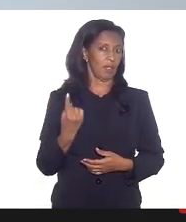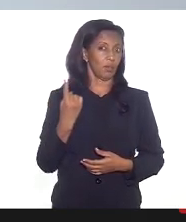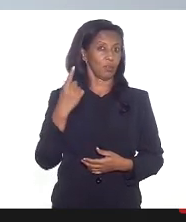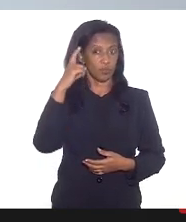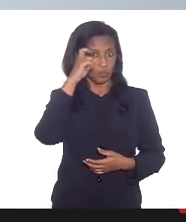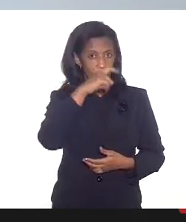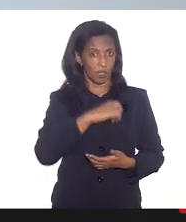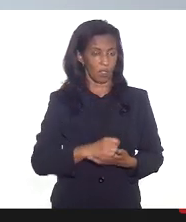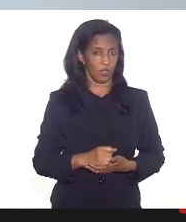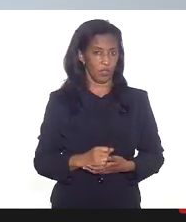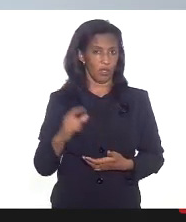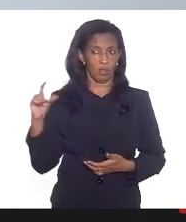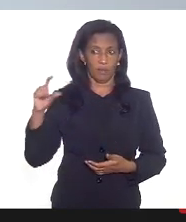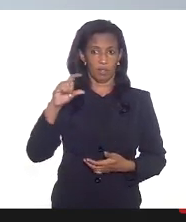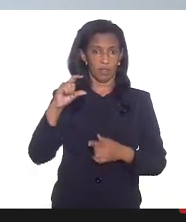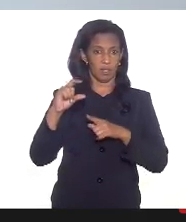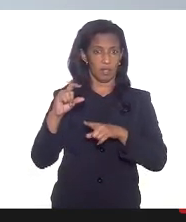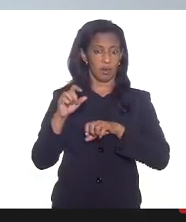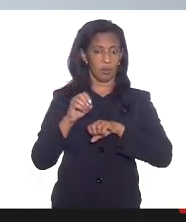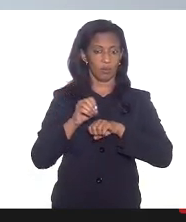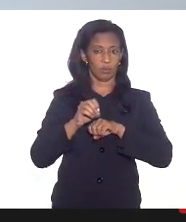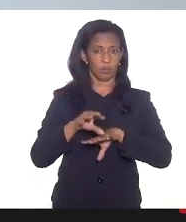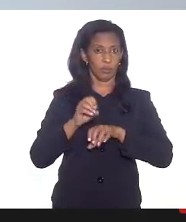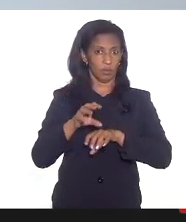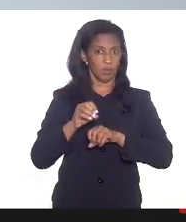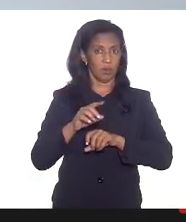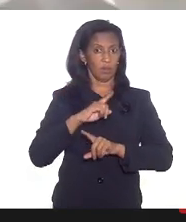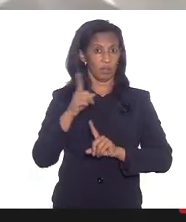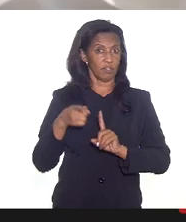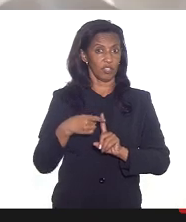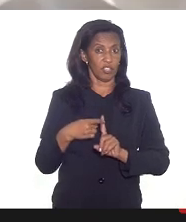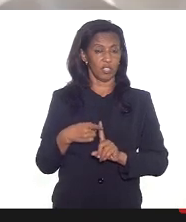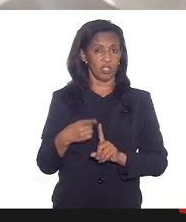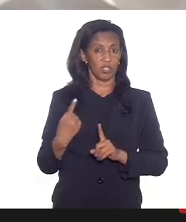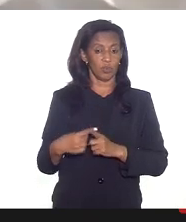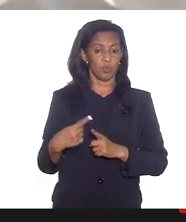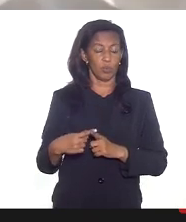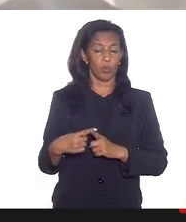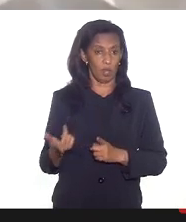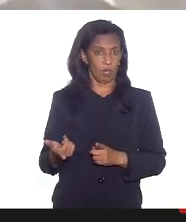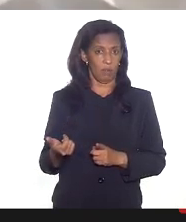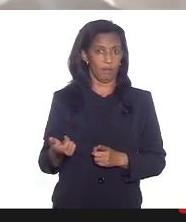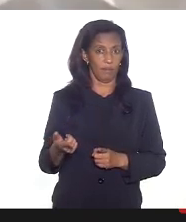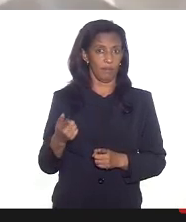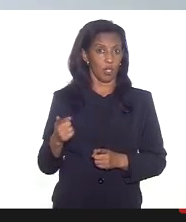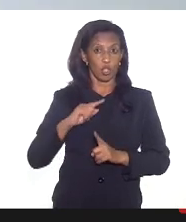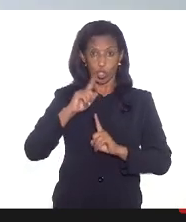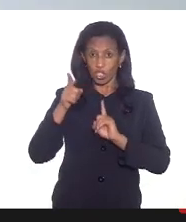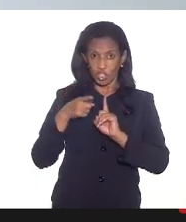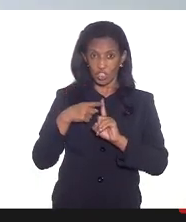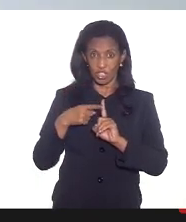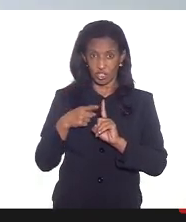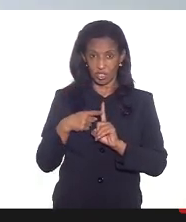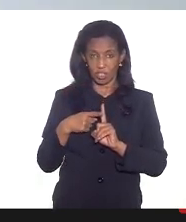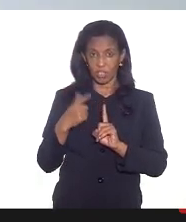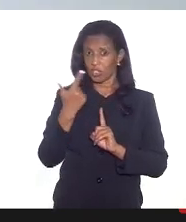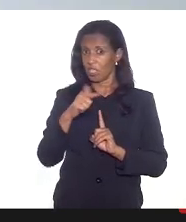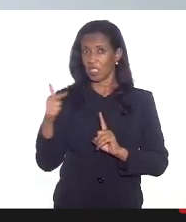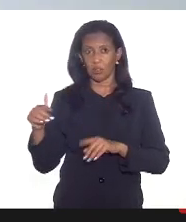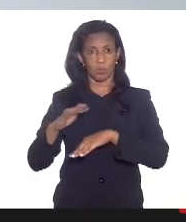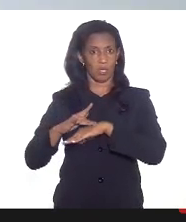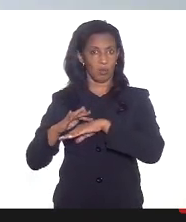uma dificuldade para vacinação do pessoal da educação que estava gestante porque pelo papo ela esteja instante somente gestante que não